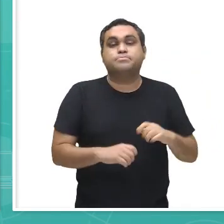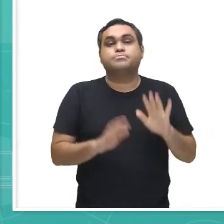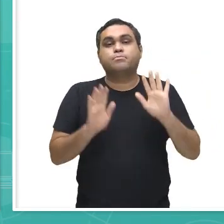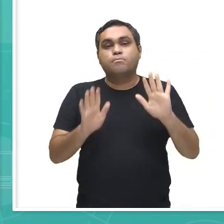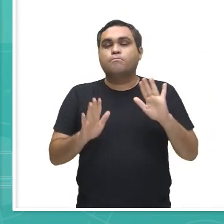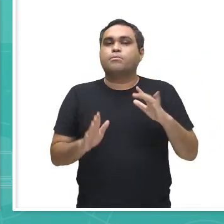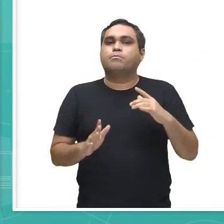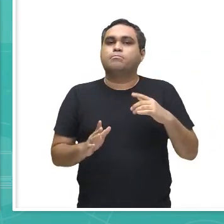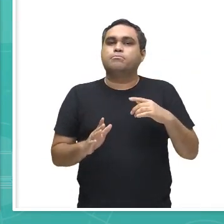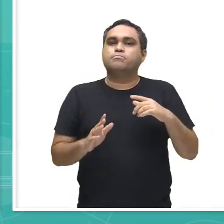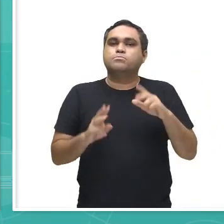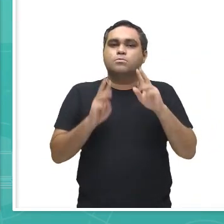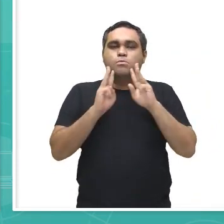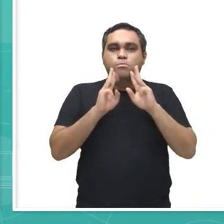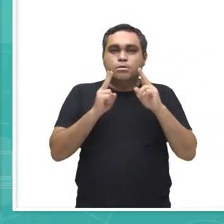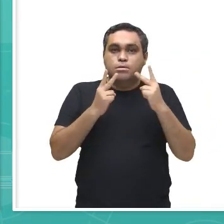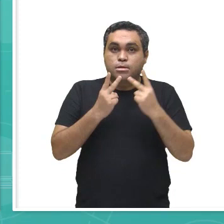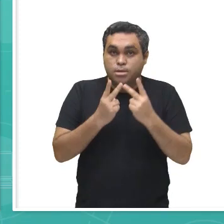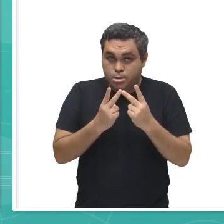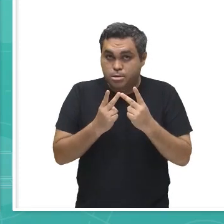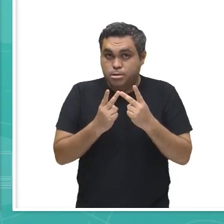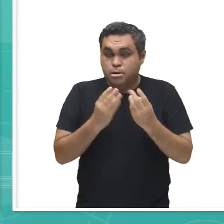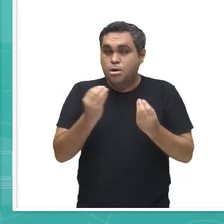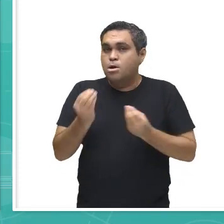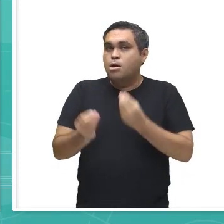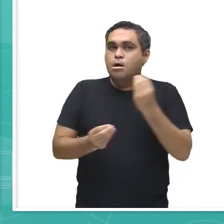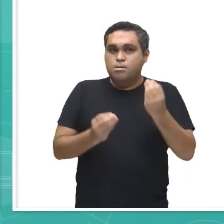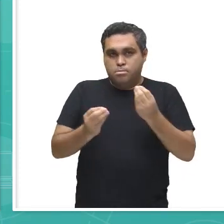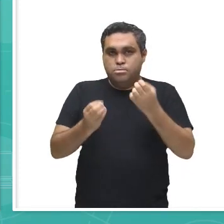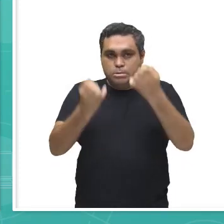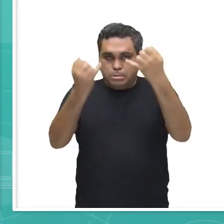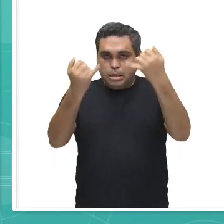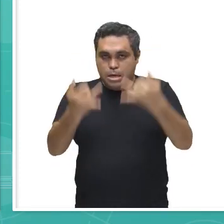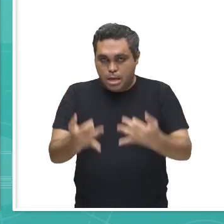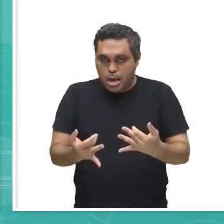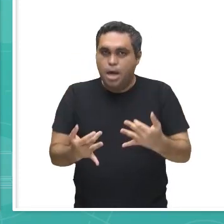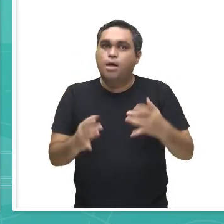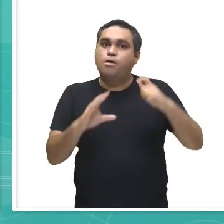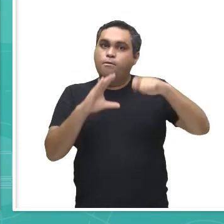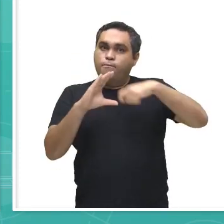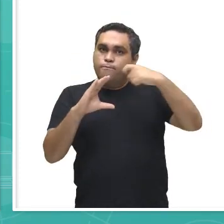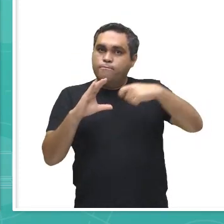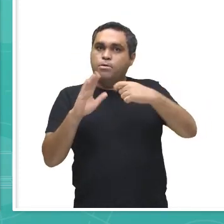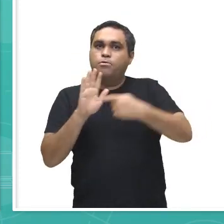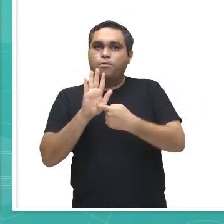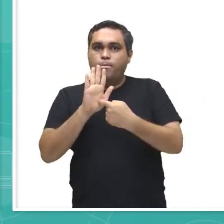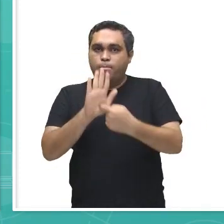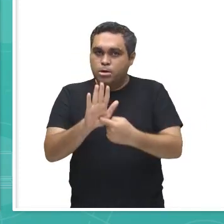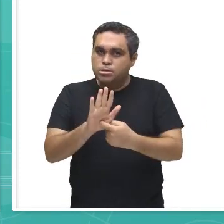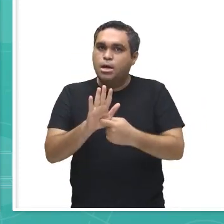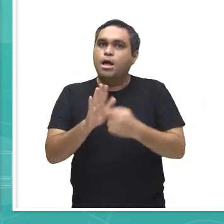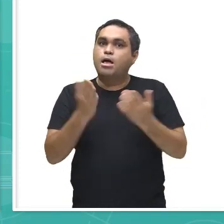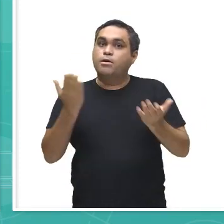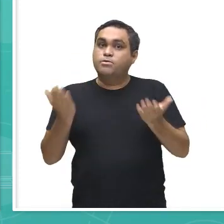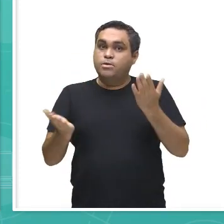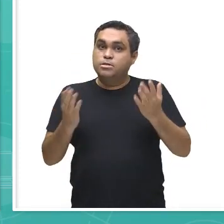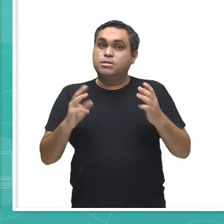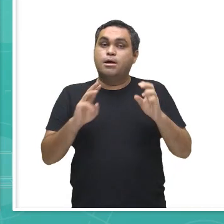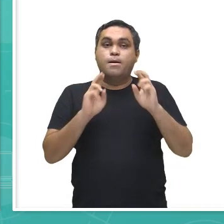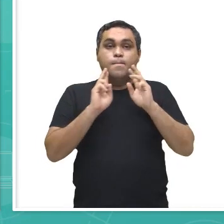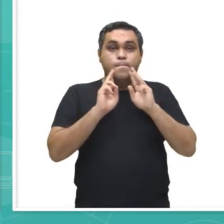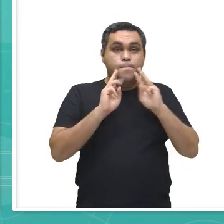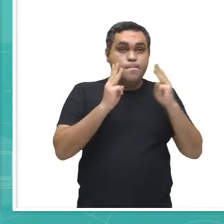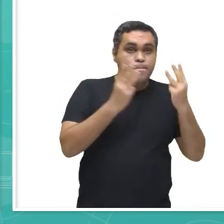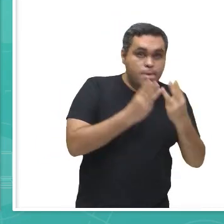matéria, a gente vai observar um vídeo com a professora Sara, onde ela vai diferenciar massa de volume. Observe aí com